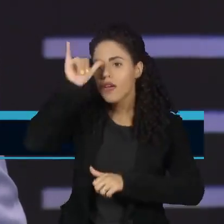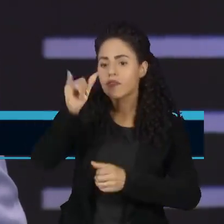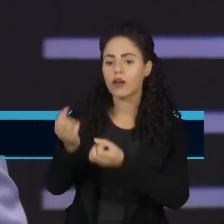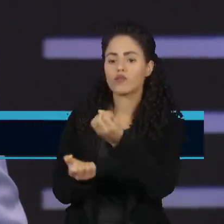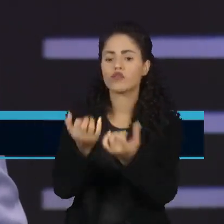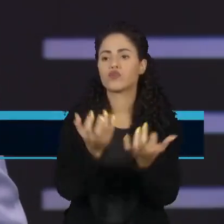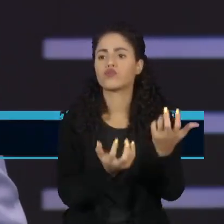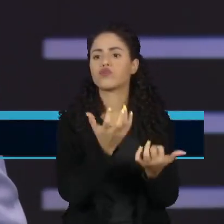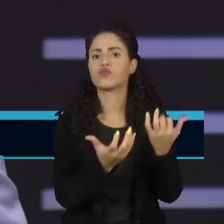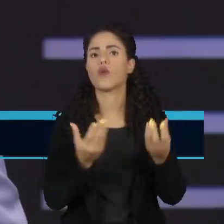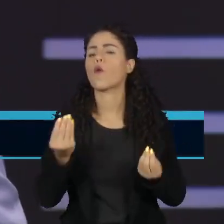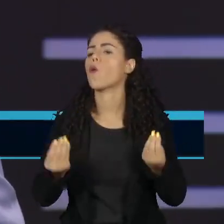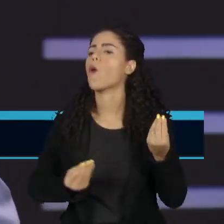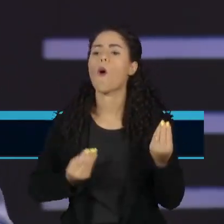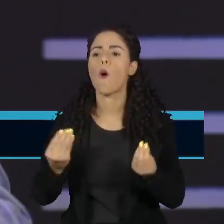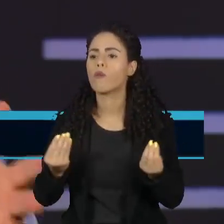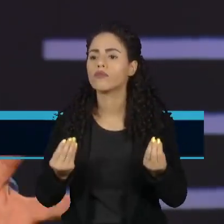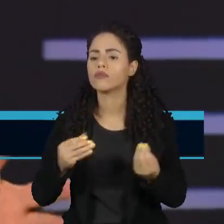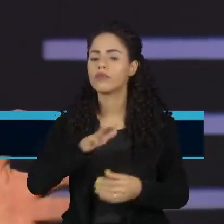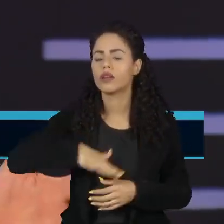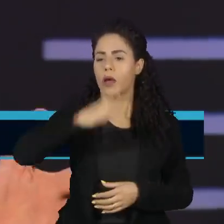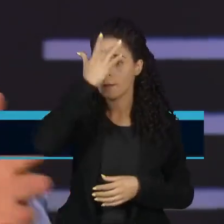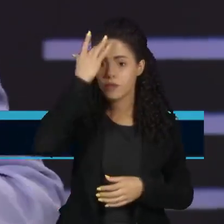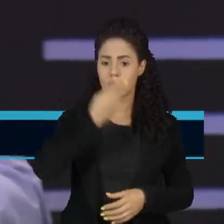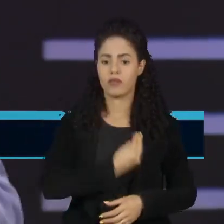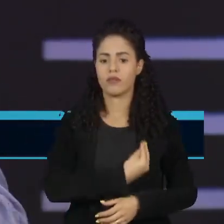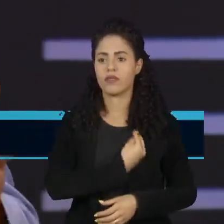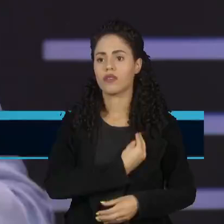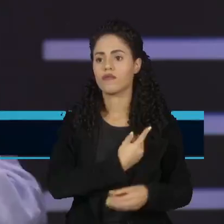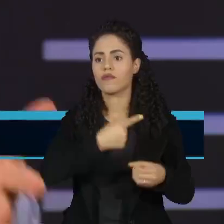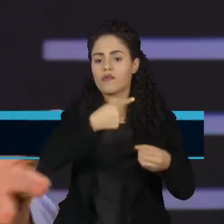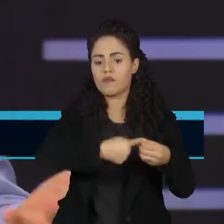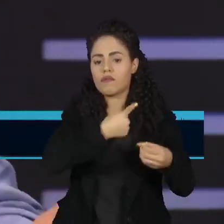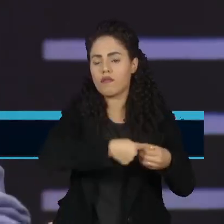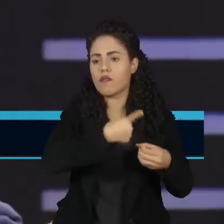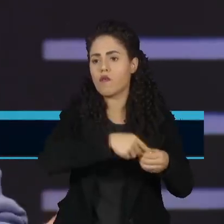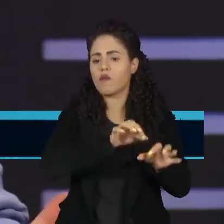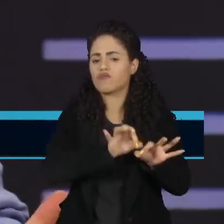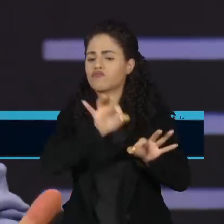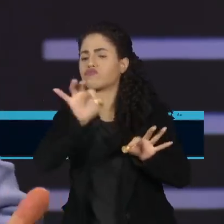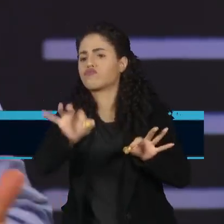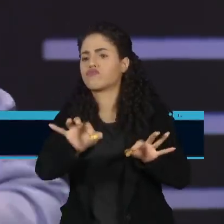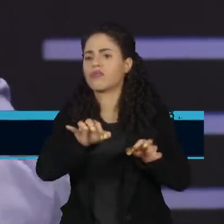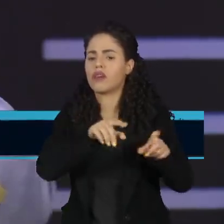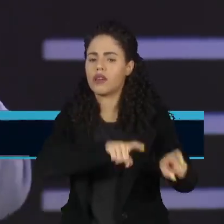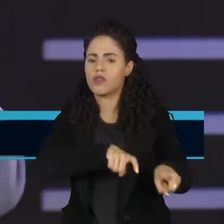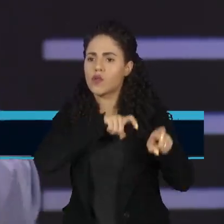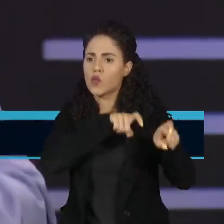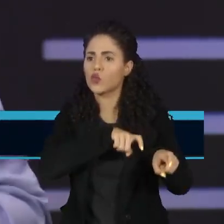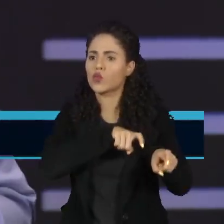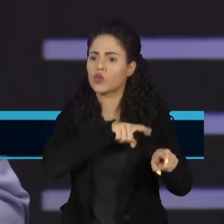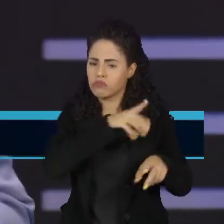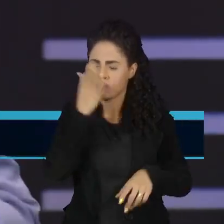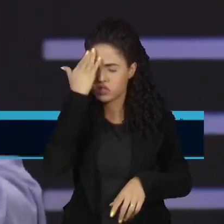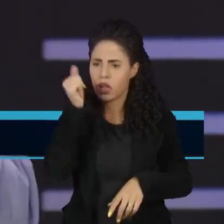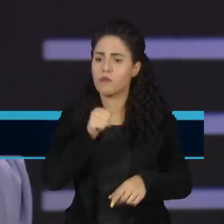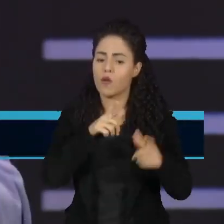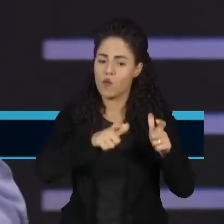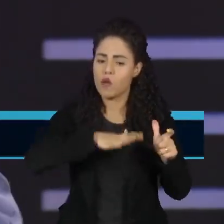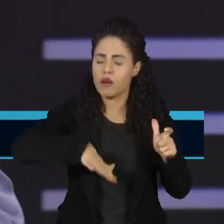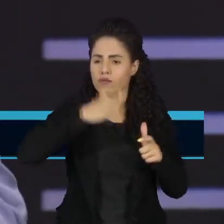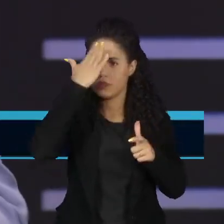de aceiro, que quem vive no interior sabe da importância disso, quem lida com a agricultura, né? É uma área que você tem